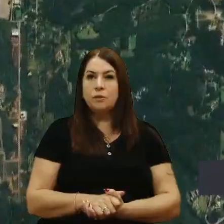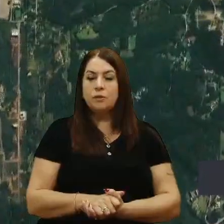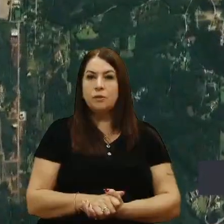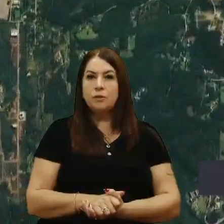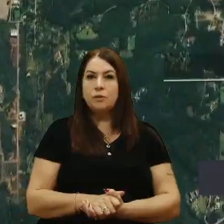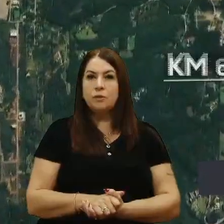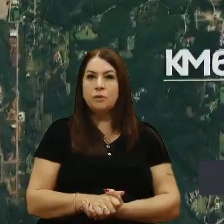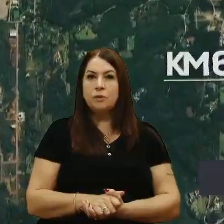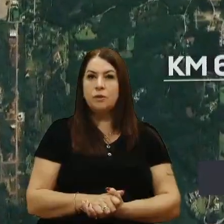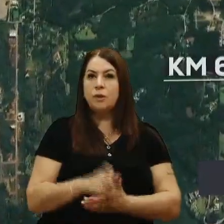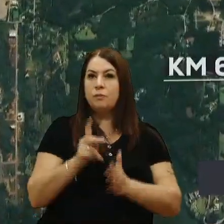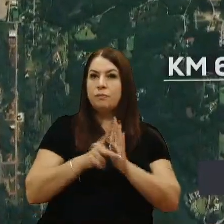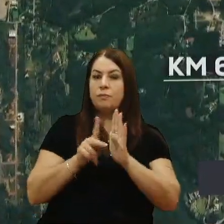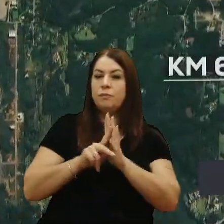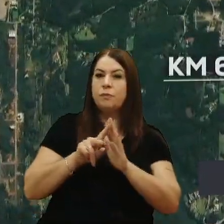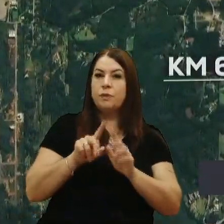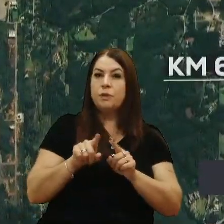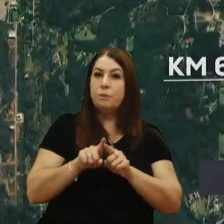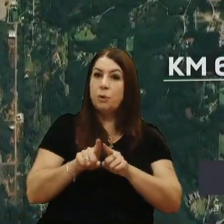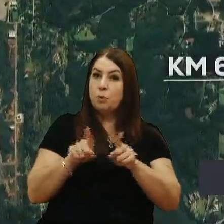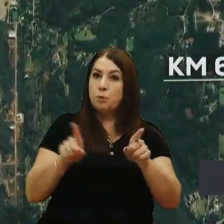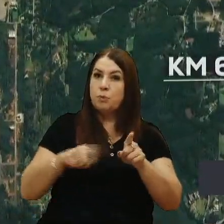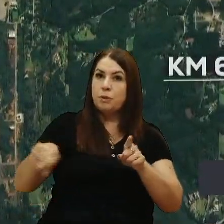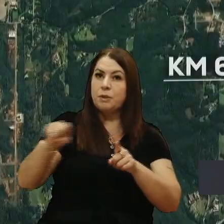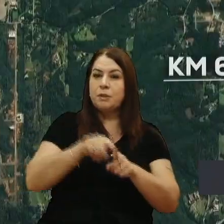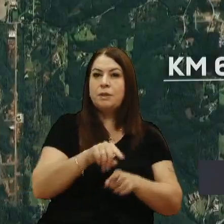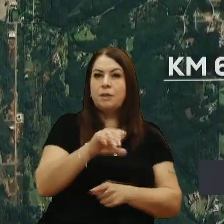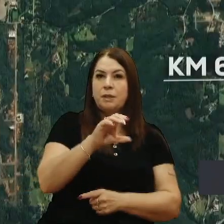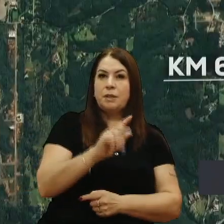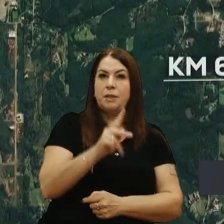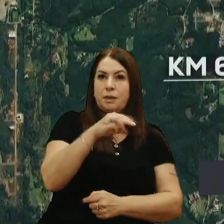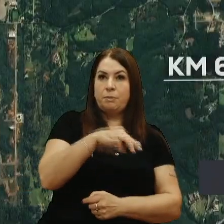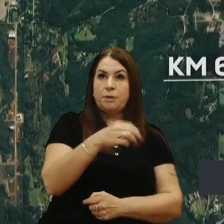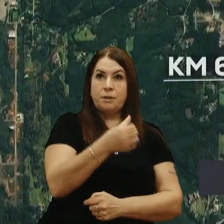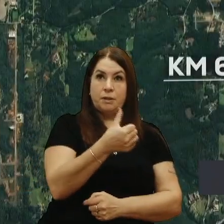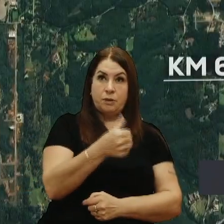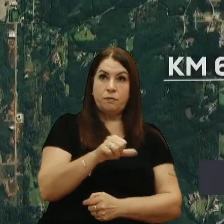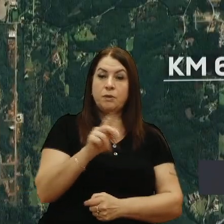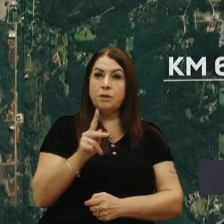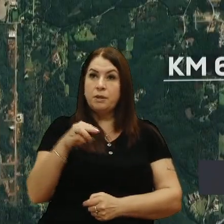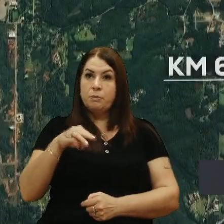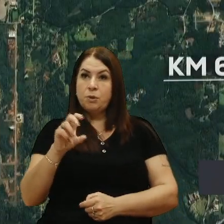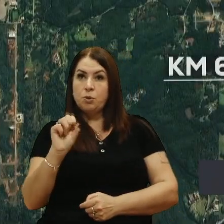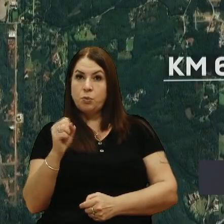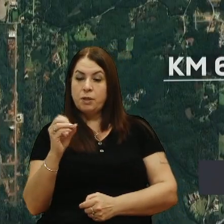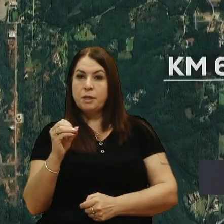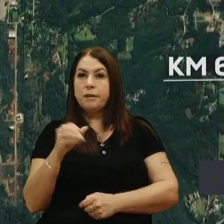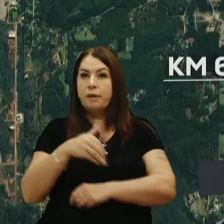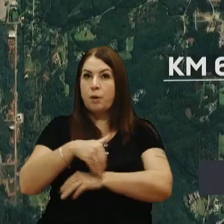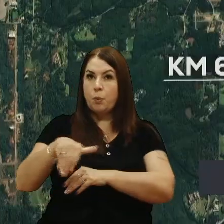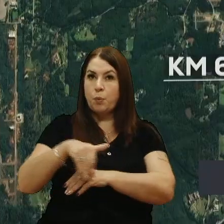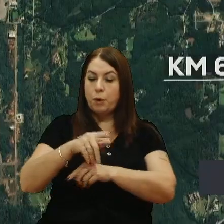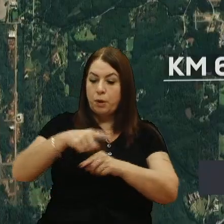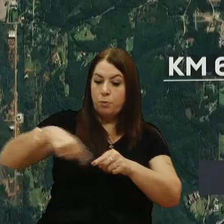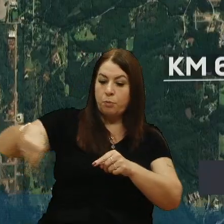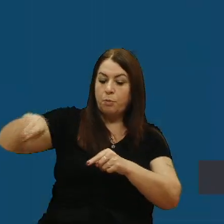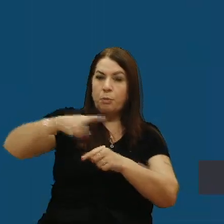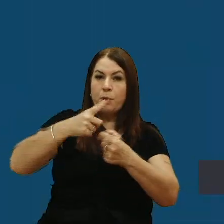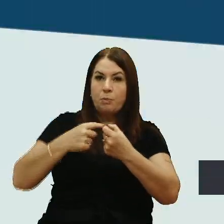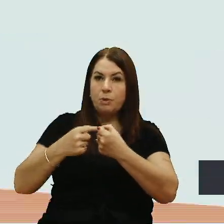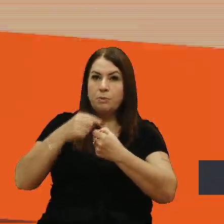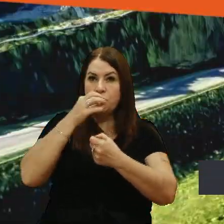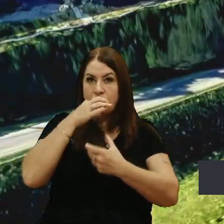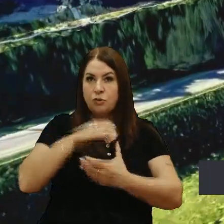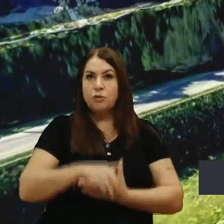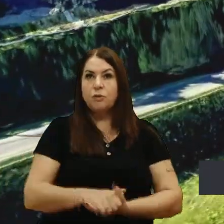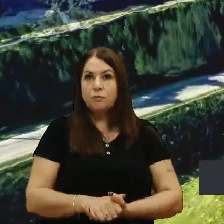O projeto prevê a duplicação do trecho entre o KM 69 e o KM 80 da rodovia que contorna o município de Caxias do